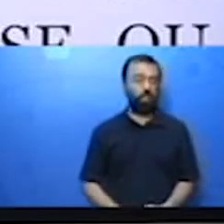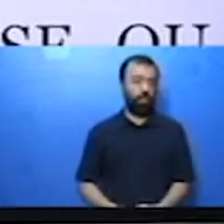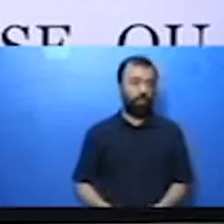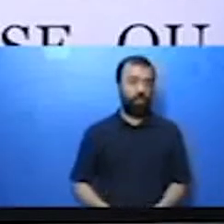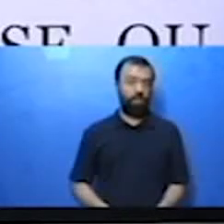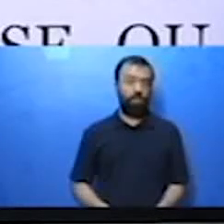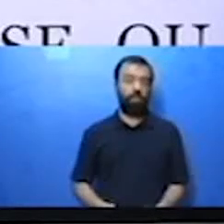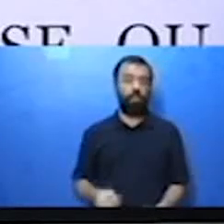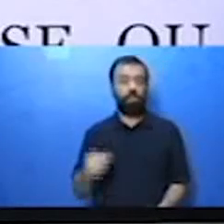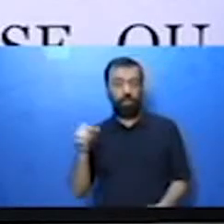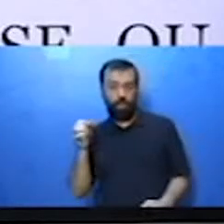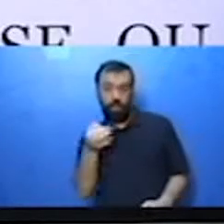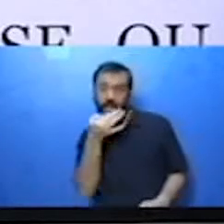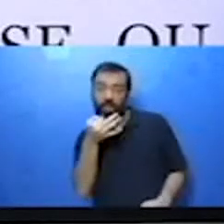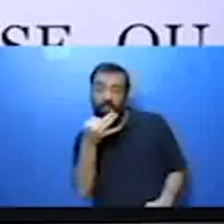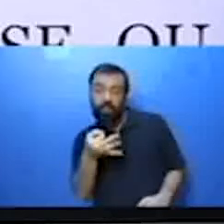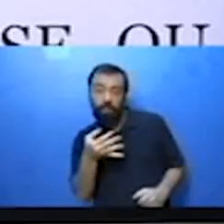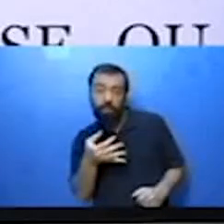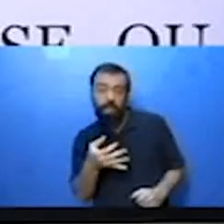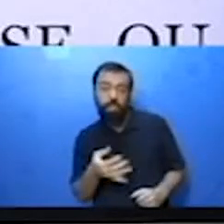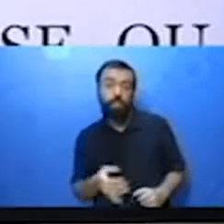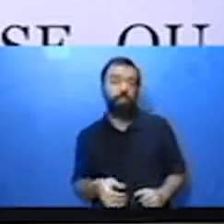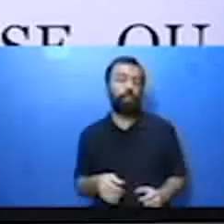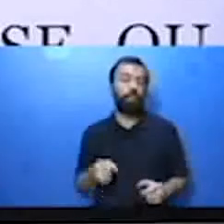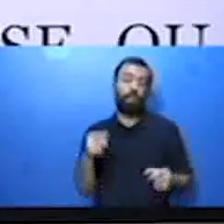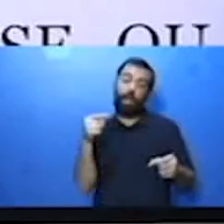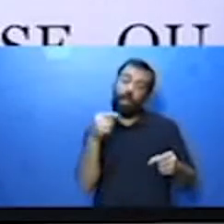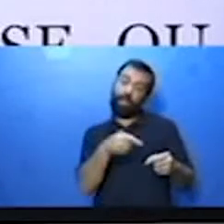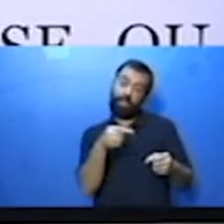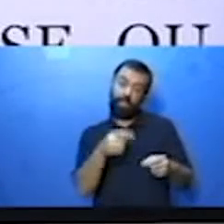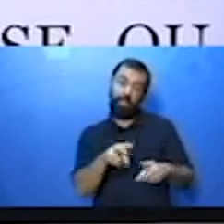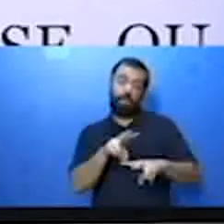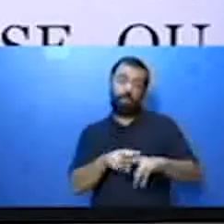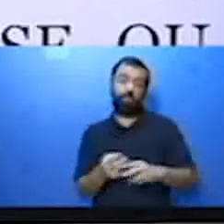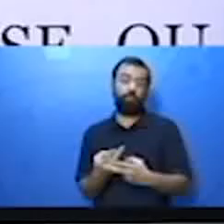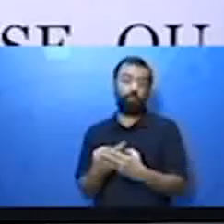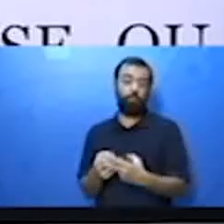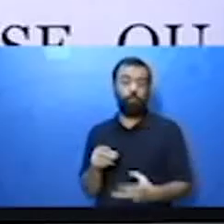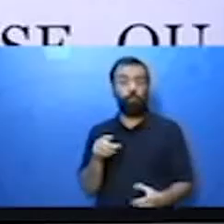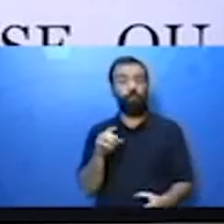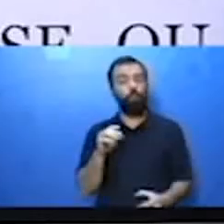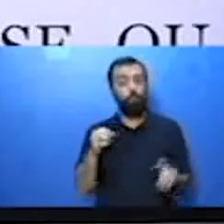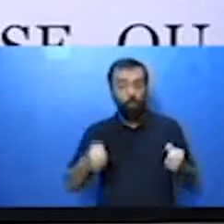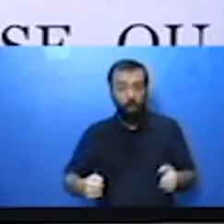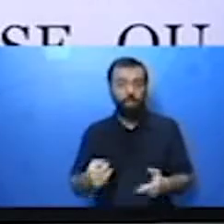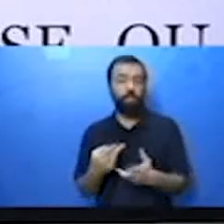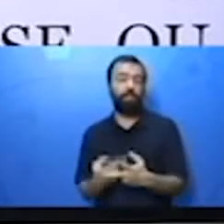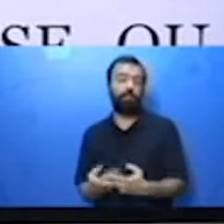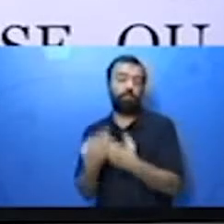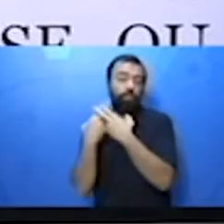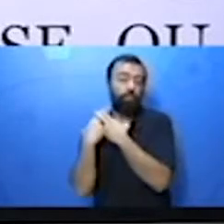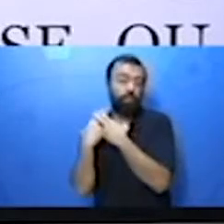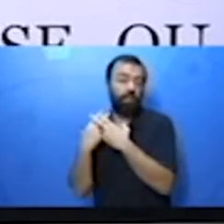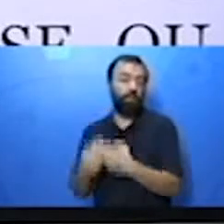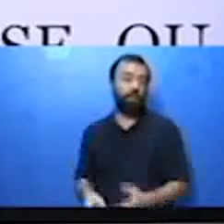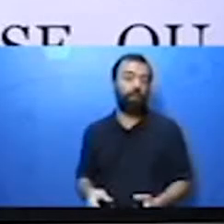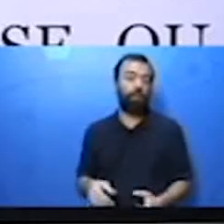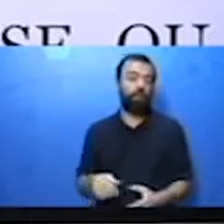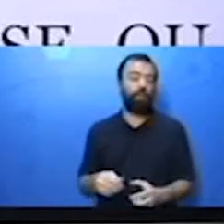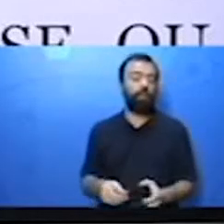pode anular ou potencializar o efeito de outro. Existem inúmeras